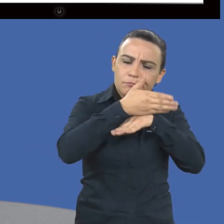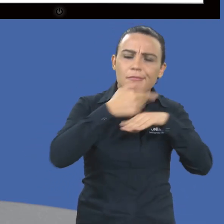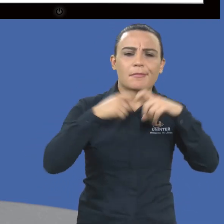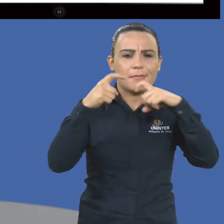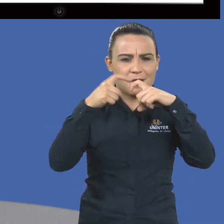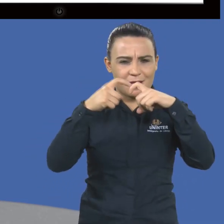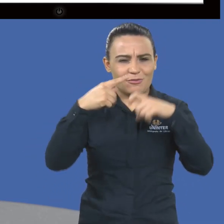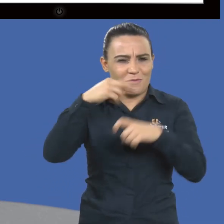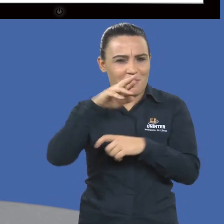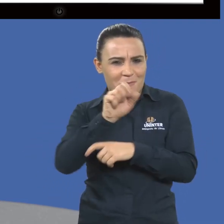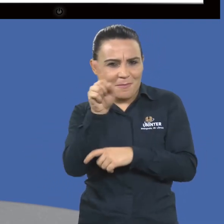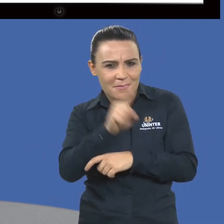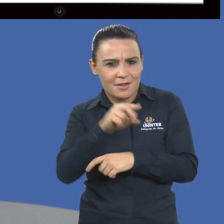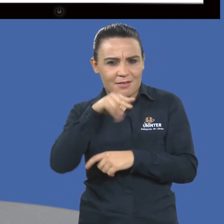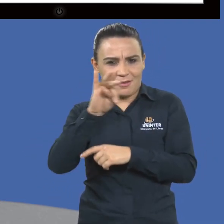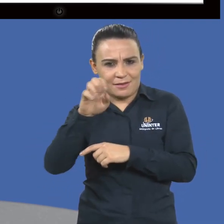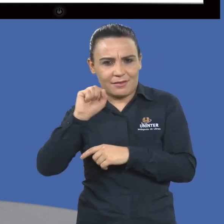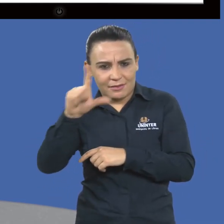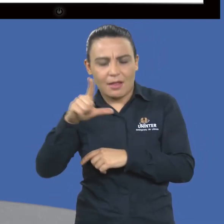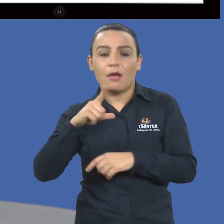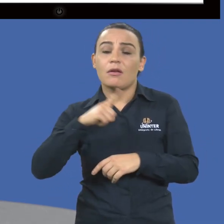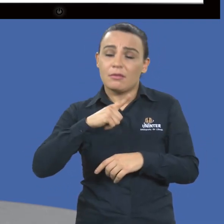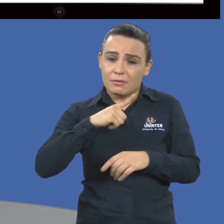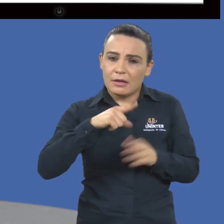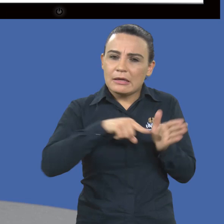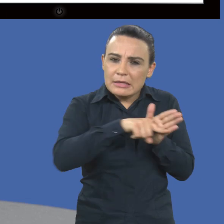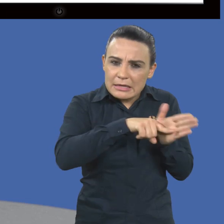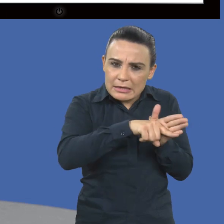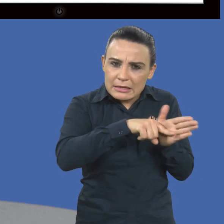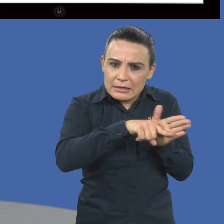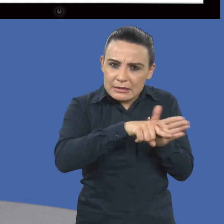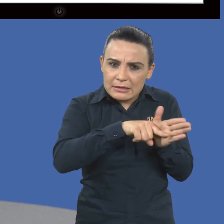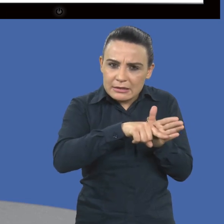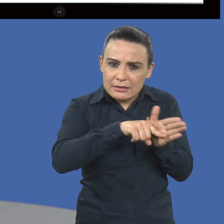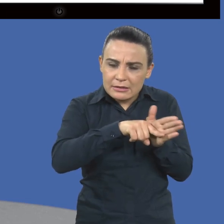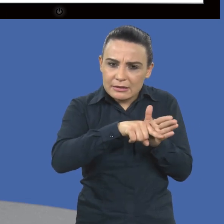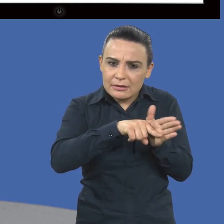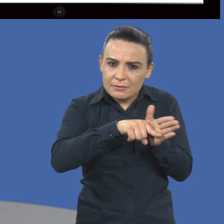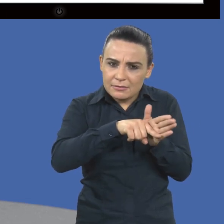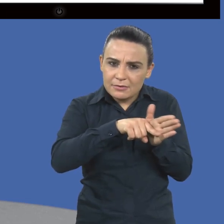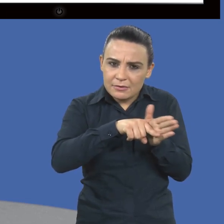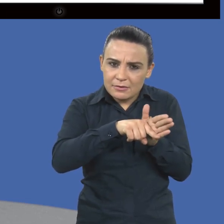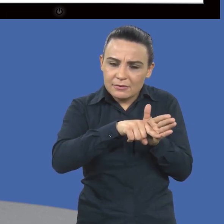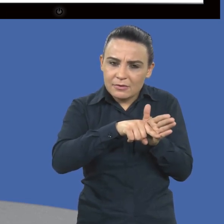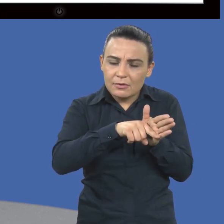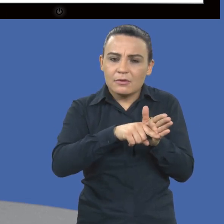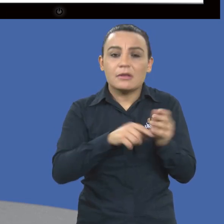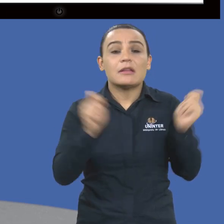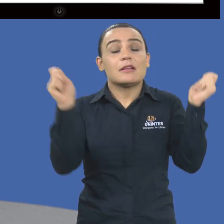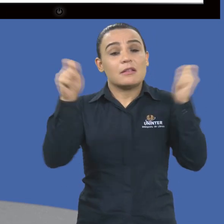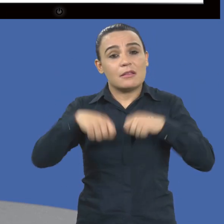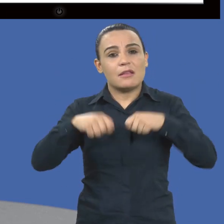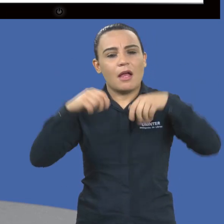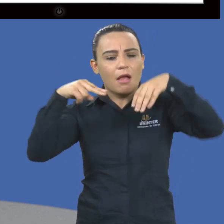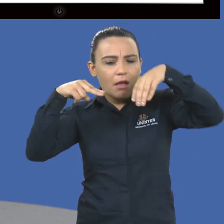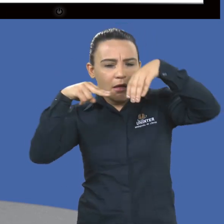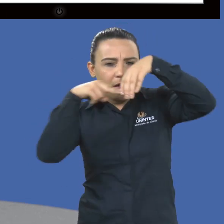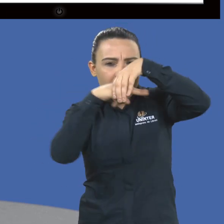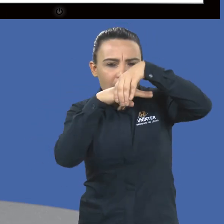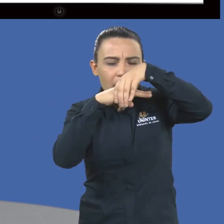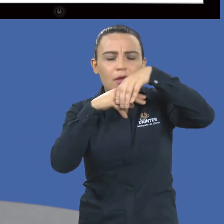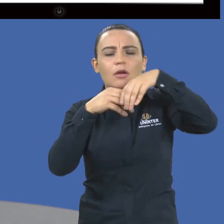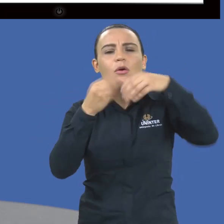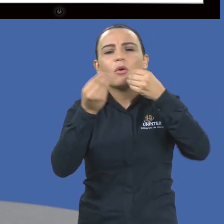o pré-natal recentemente sabe que tem um examezinho que se faz da preguinha da